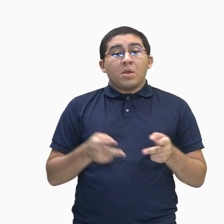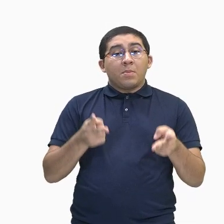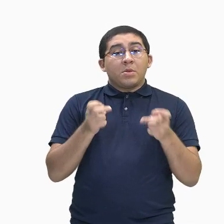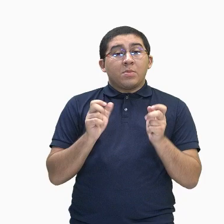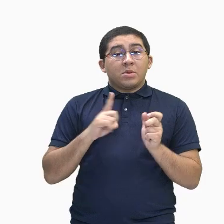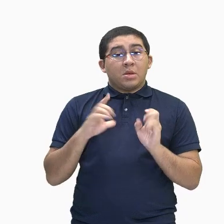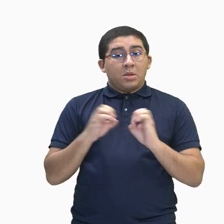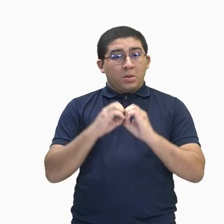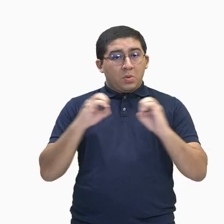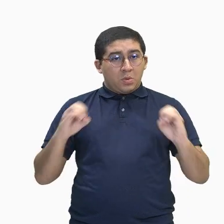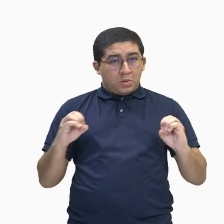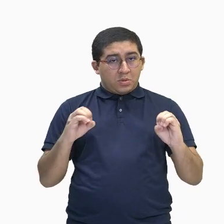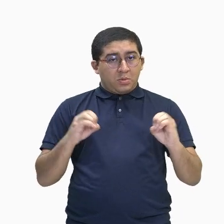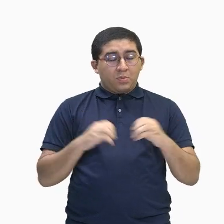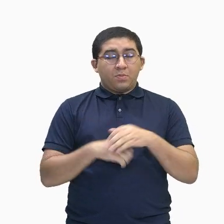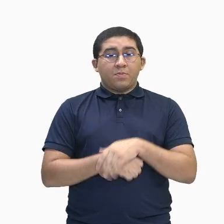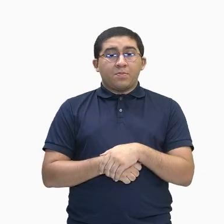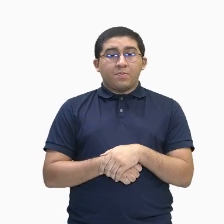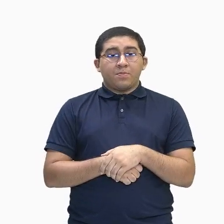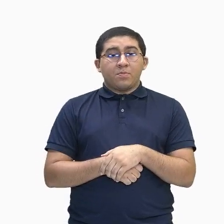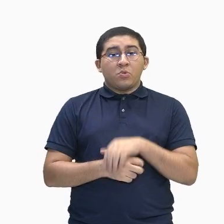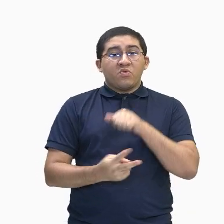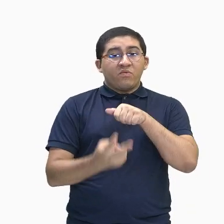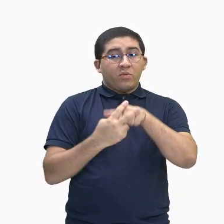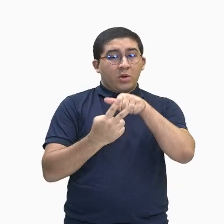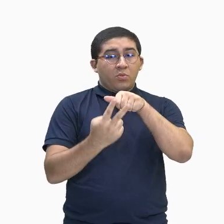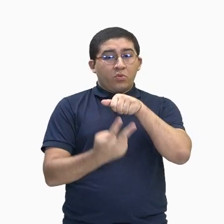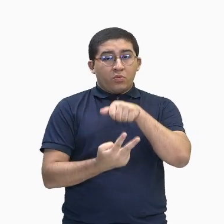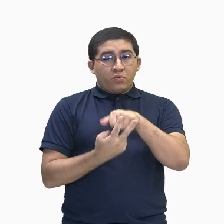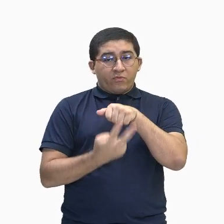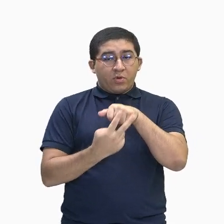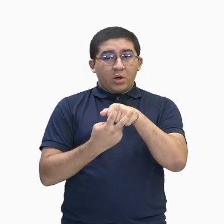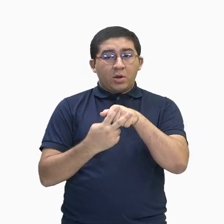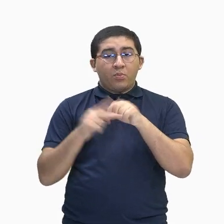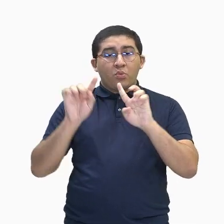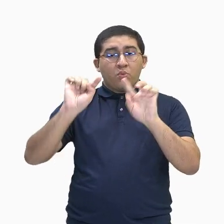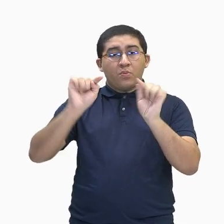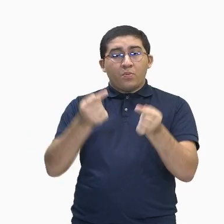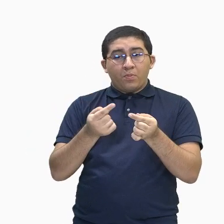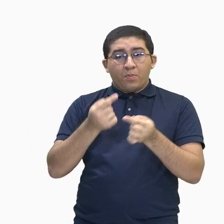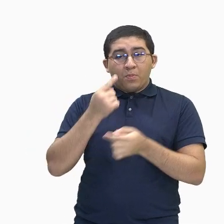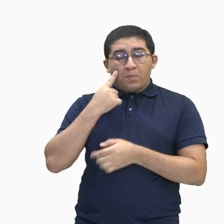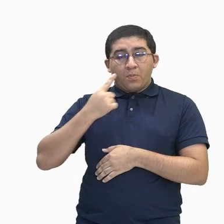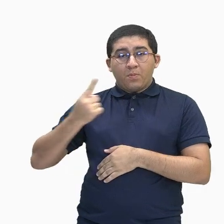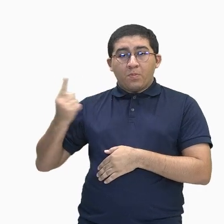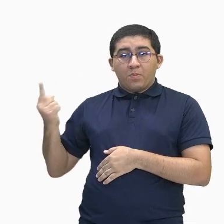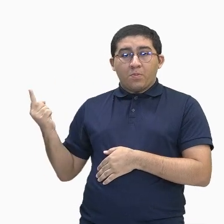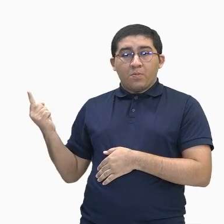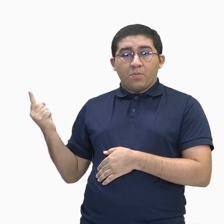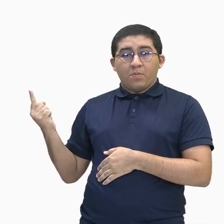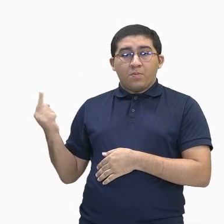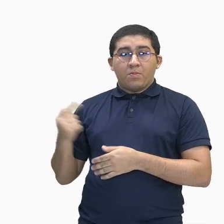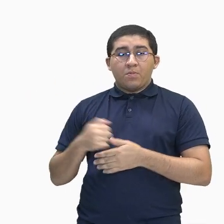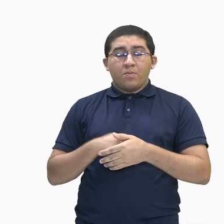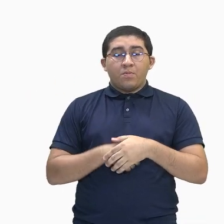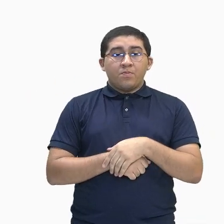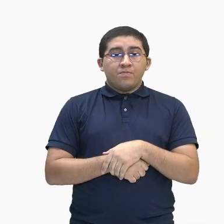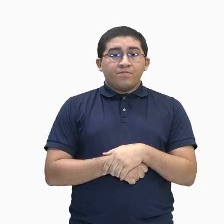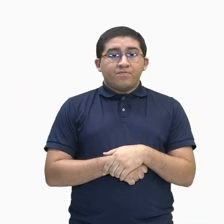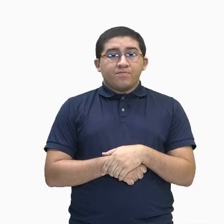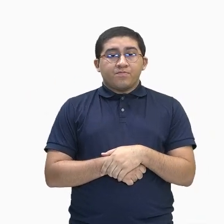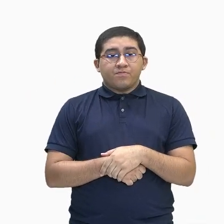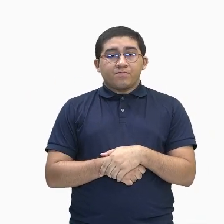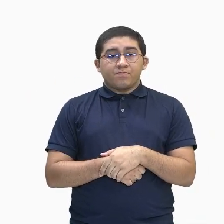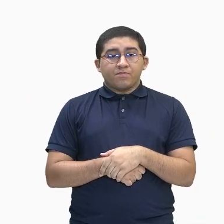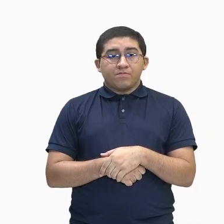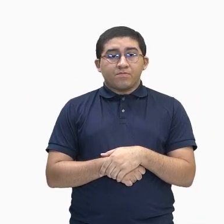verbo em questão é watch TV when the lights suddenly out, tá bom?